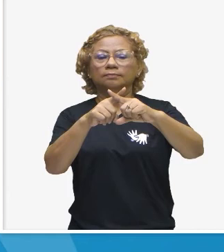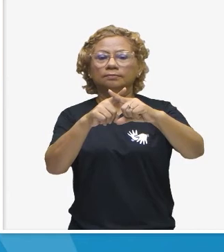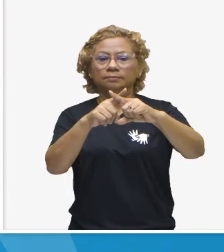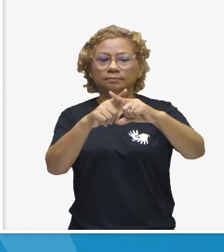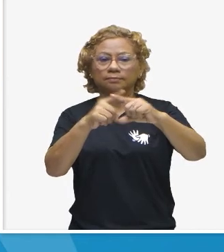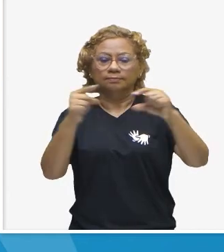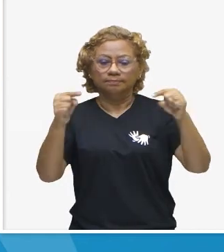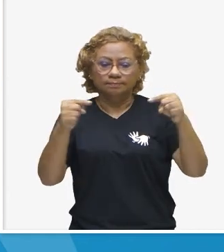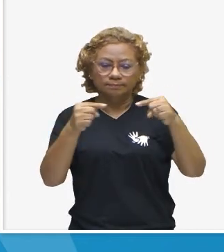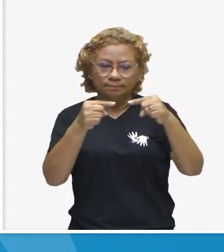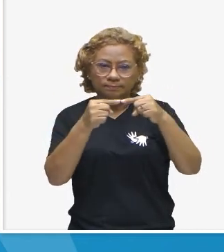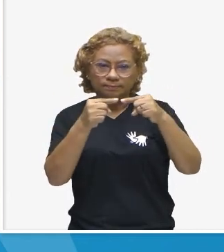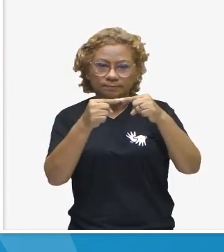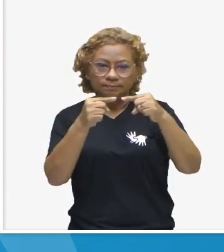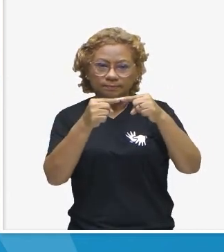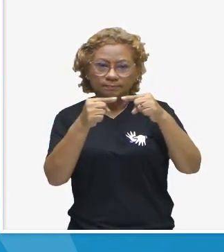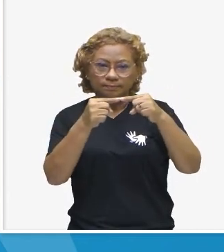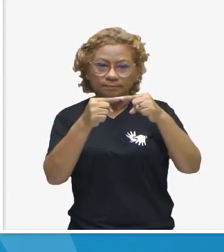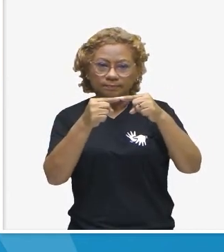ângulos